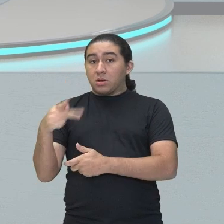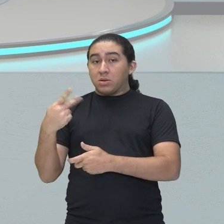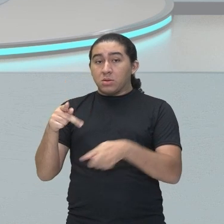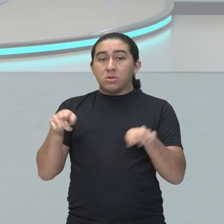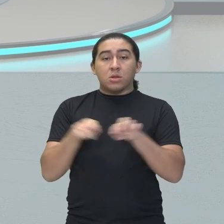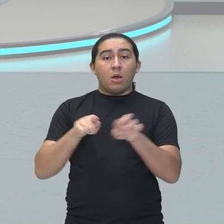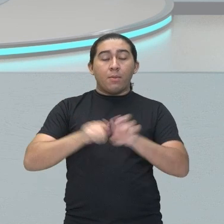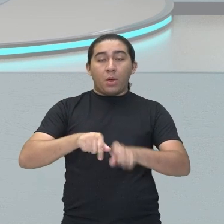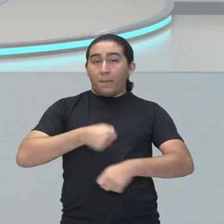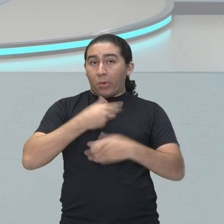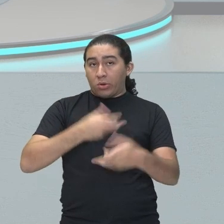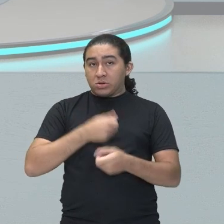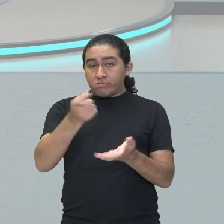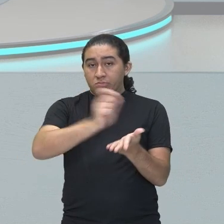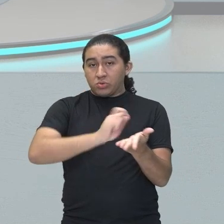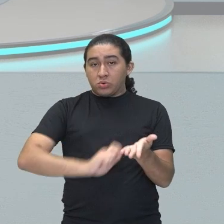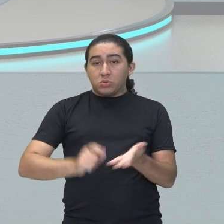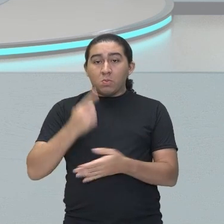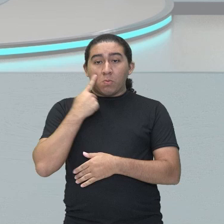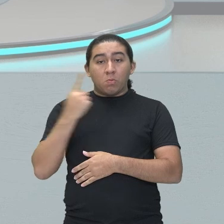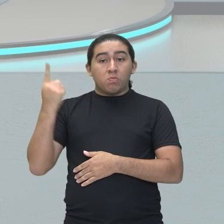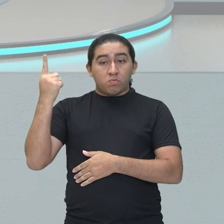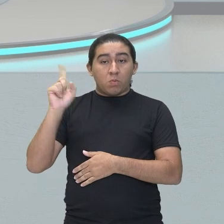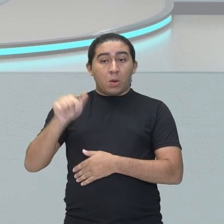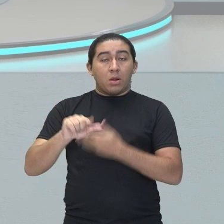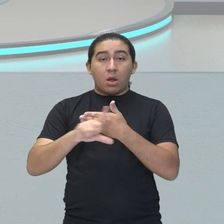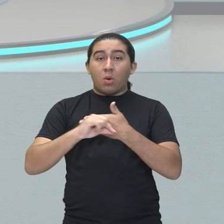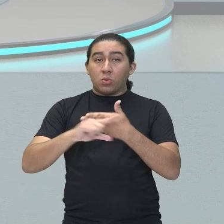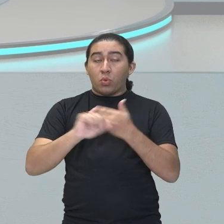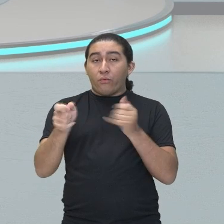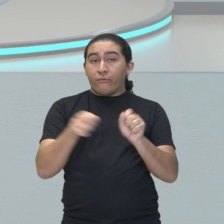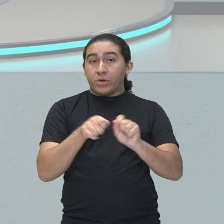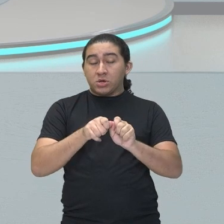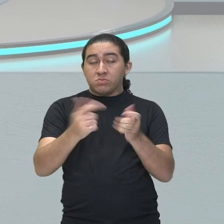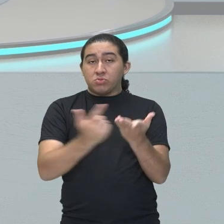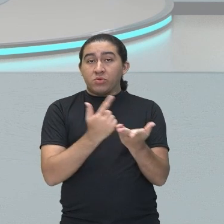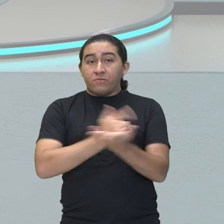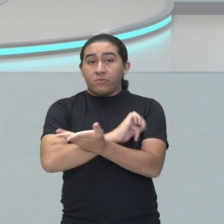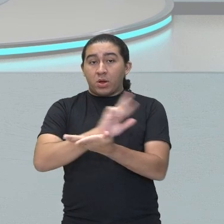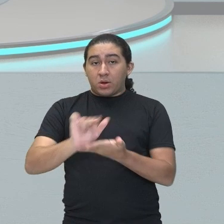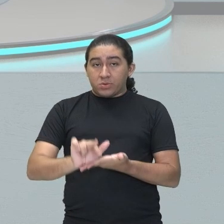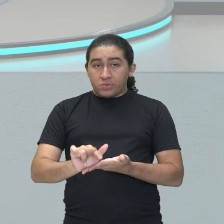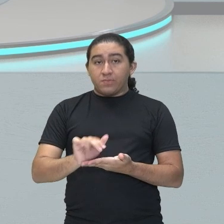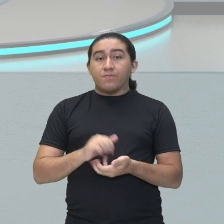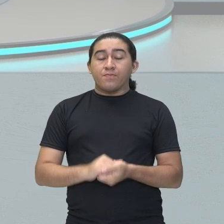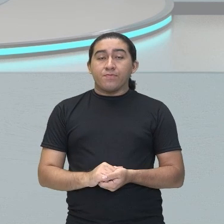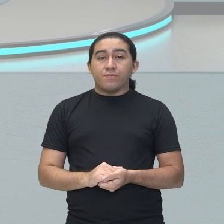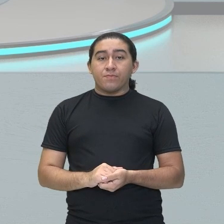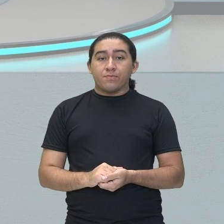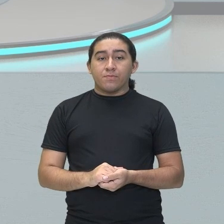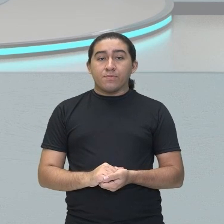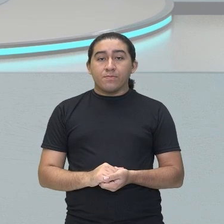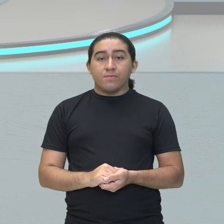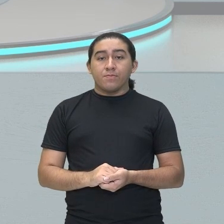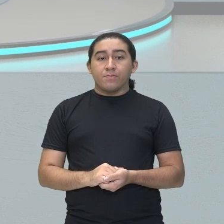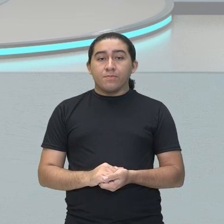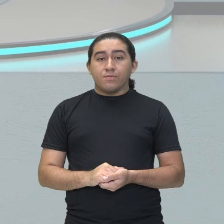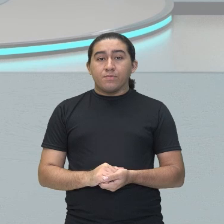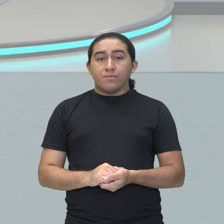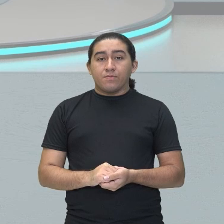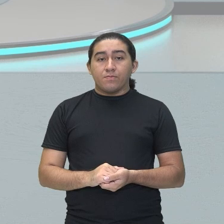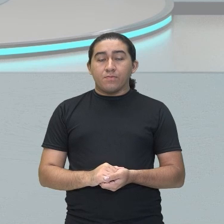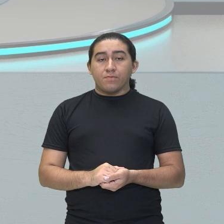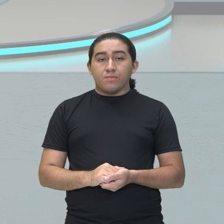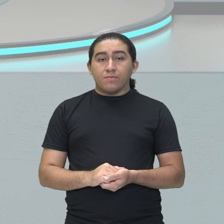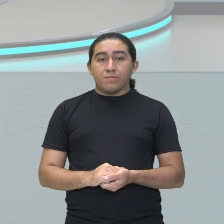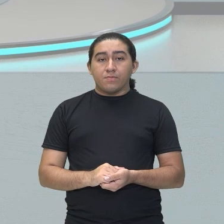poesias manuscritas. Então, são as obras desse poeta, né? Cláudio Manuel da Costa. E o próximo é o